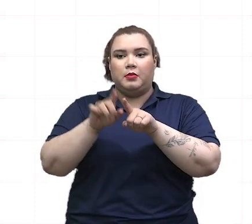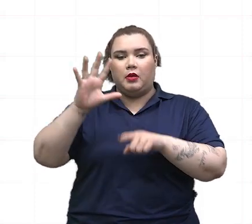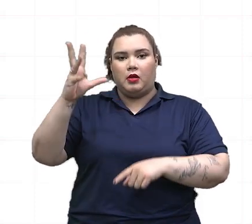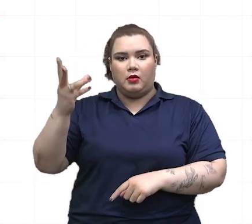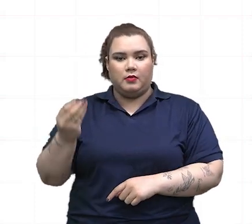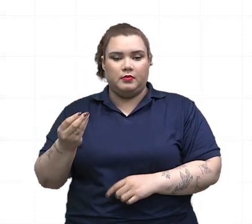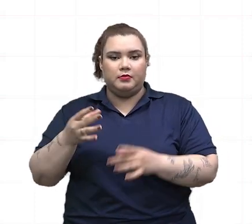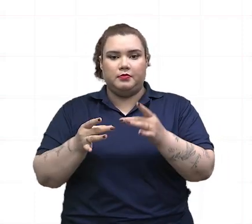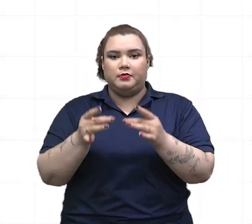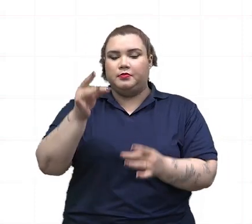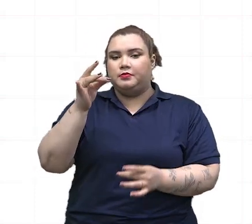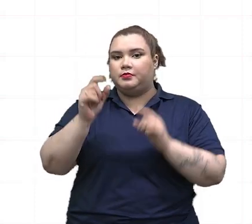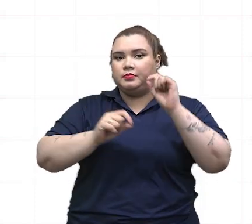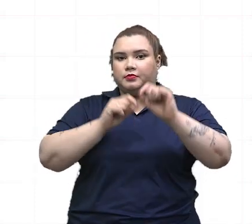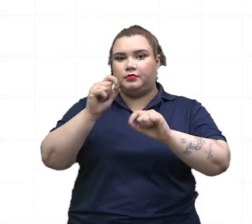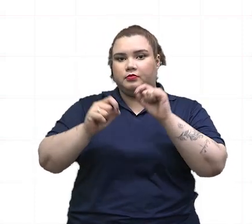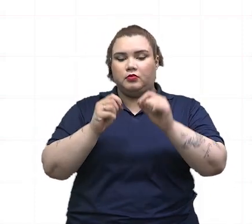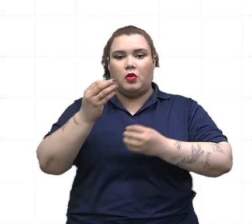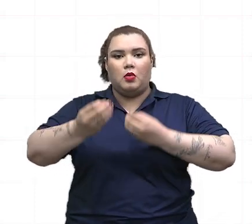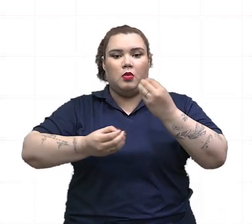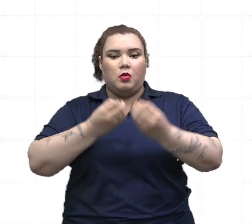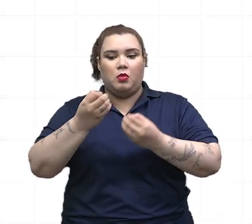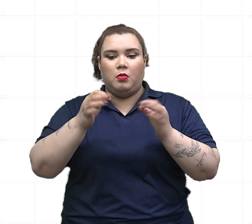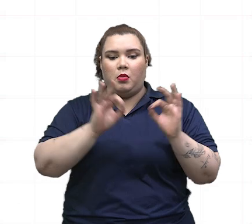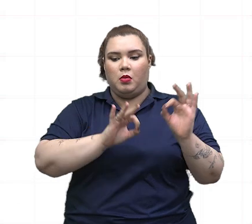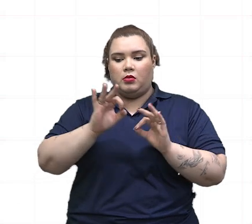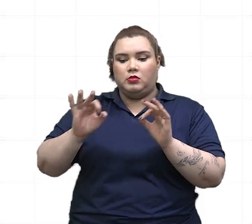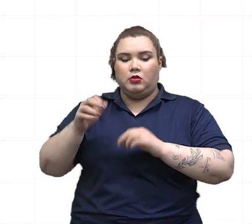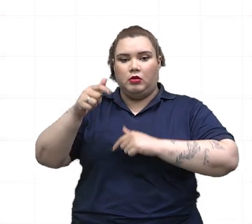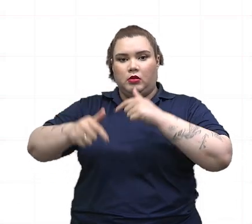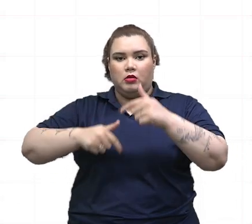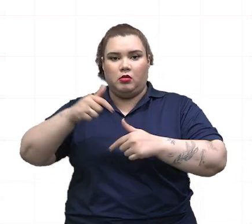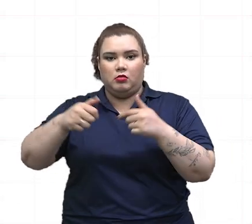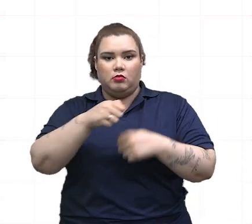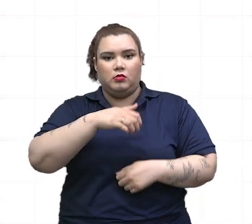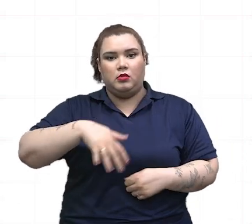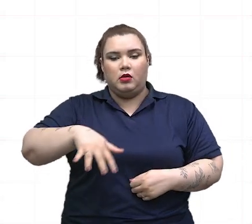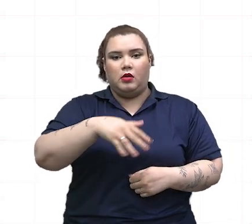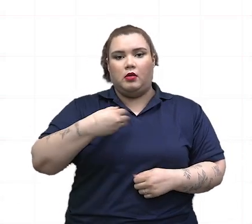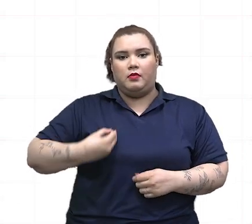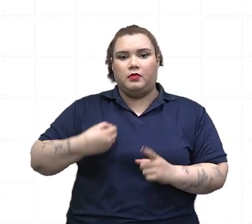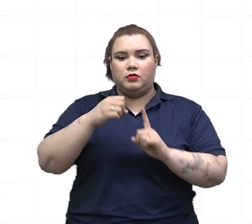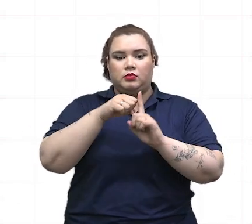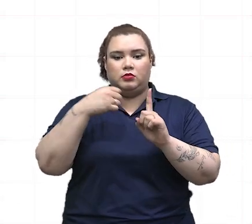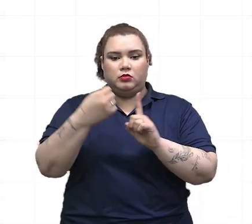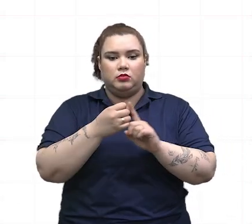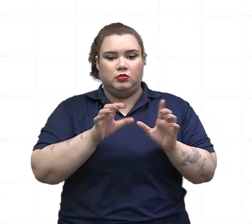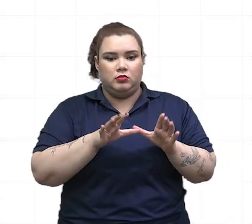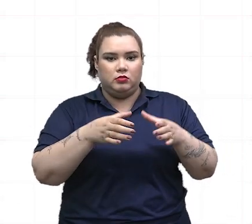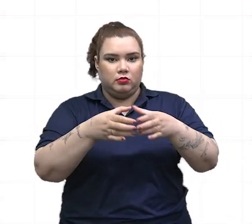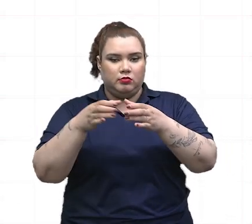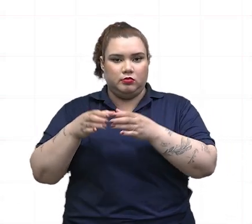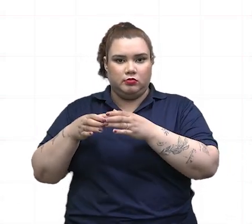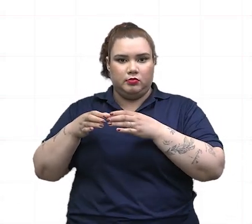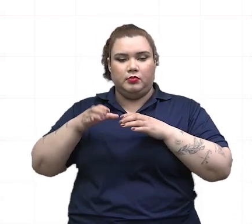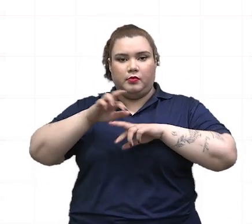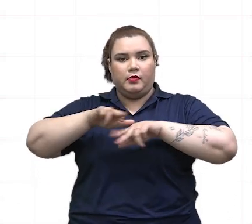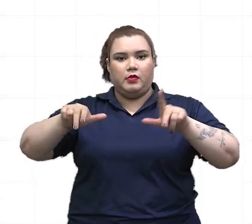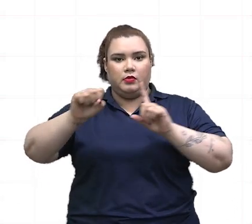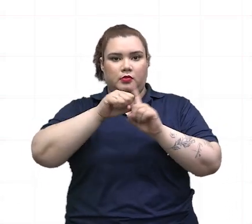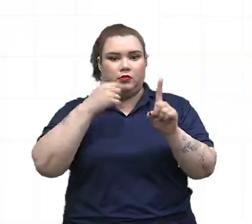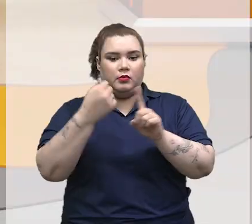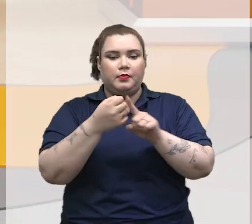África. Detalhamento, as formas de organização do trabalho e da vida social em diferentes